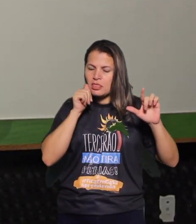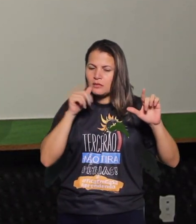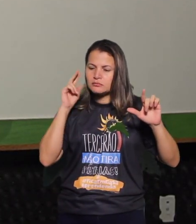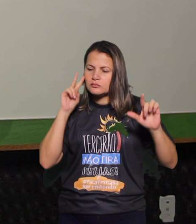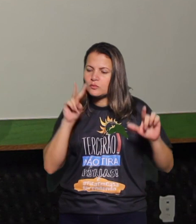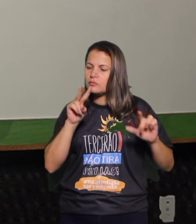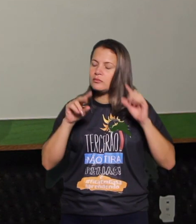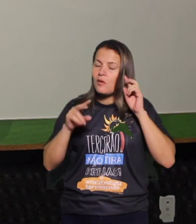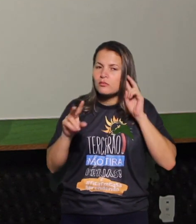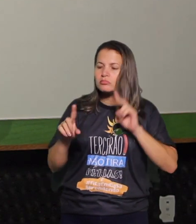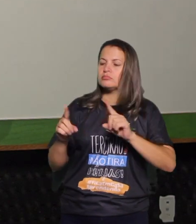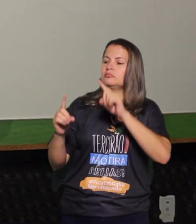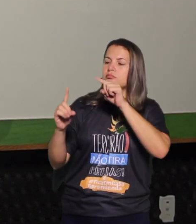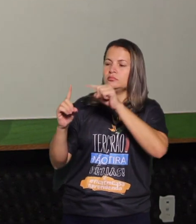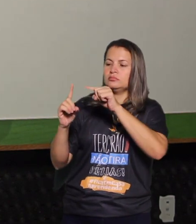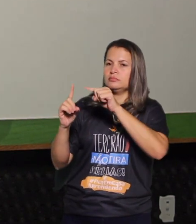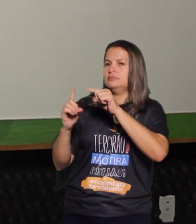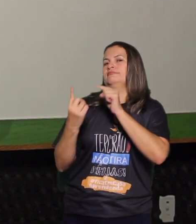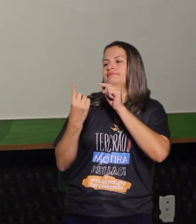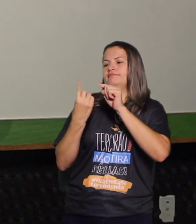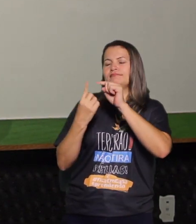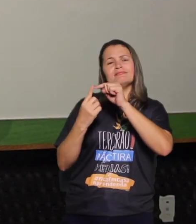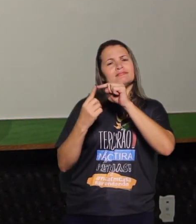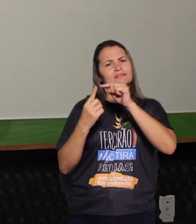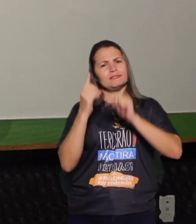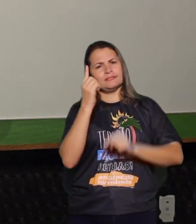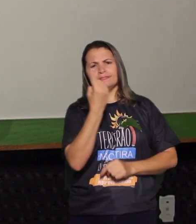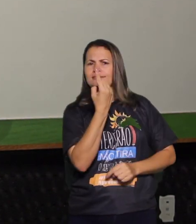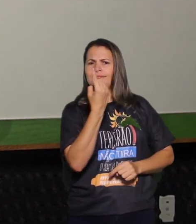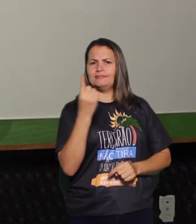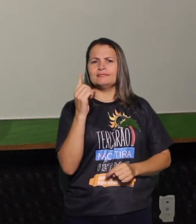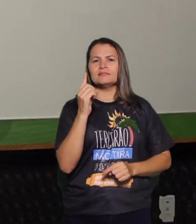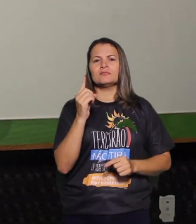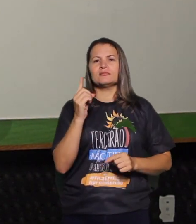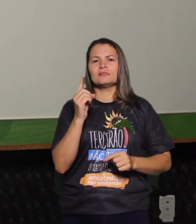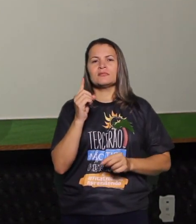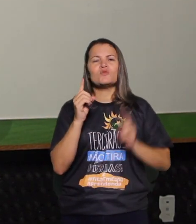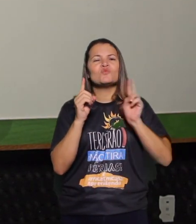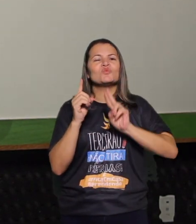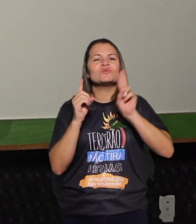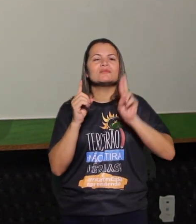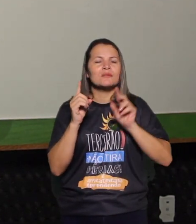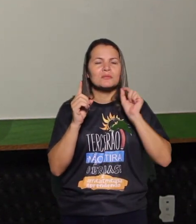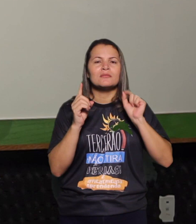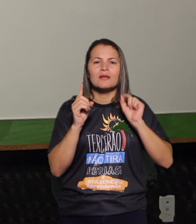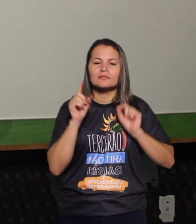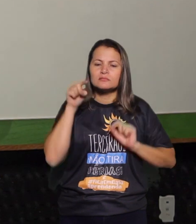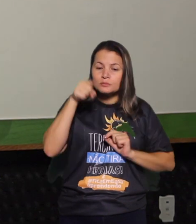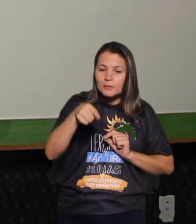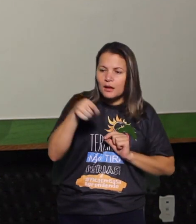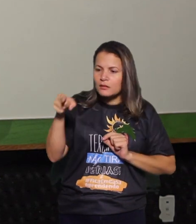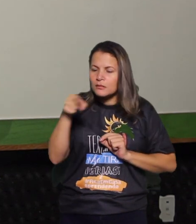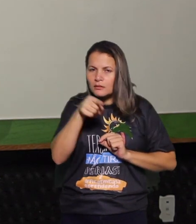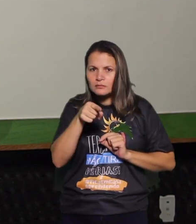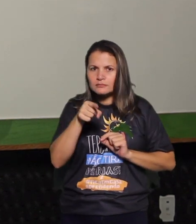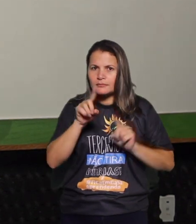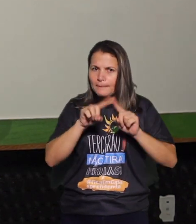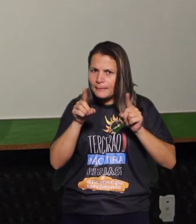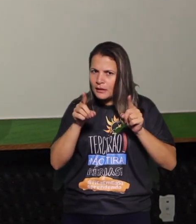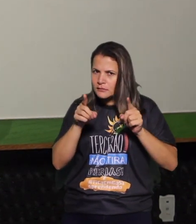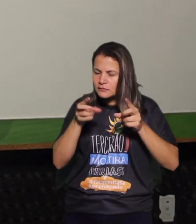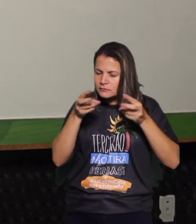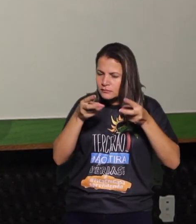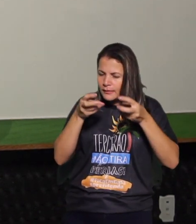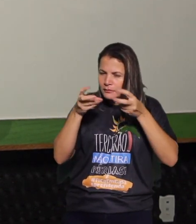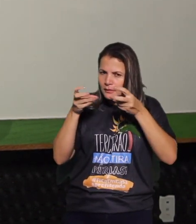indicador. O dedo indicador é esse aqui que nós temos, que serve para quê? Para indicar. Mas se você prestar bem atenção na sequência